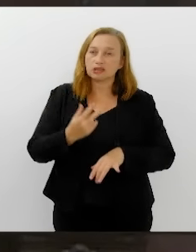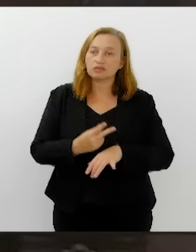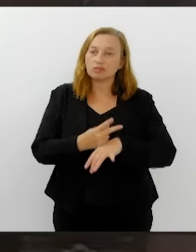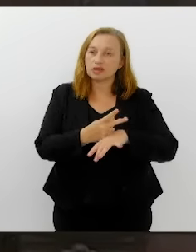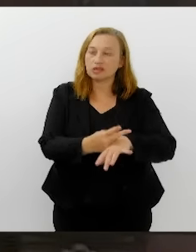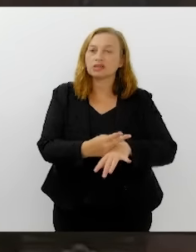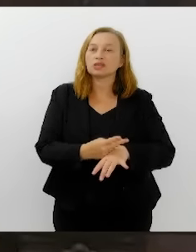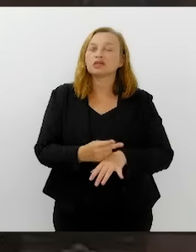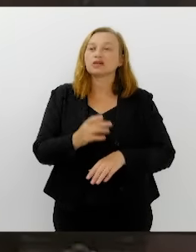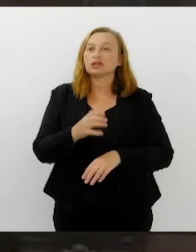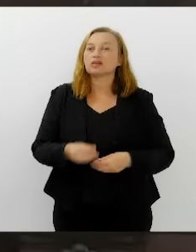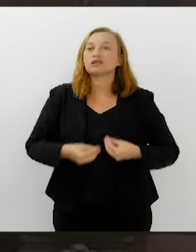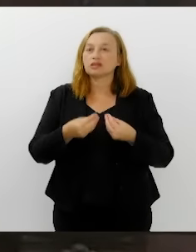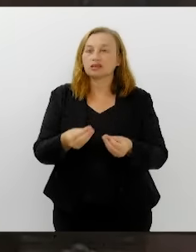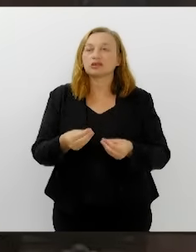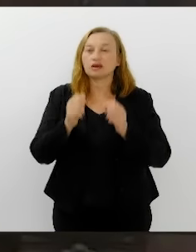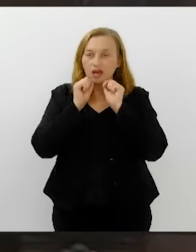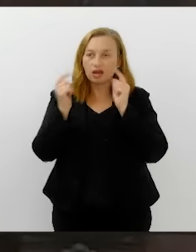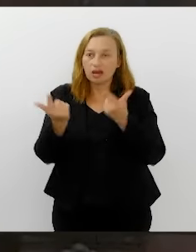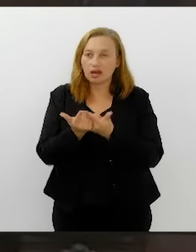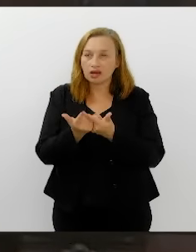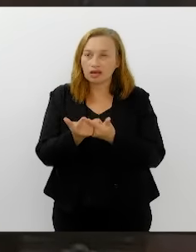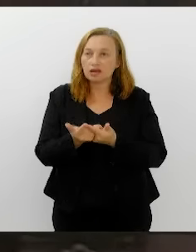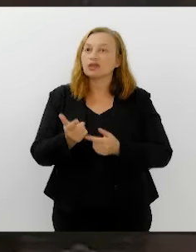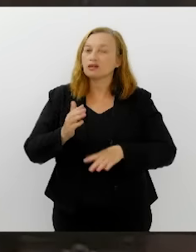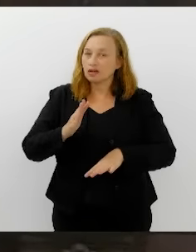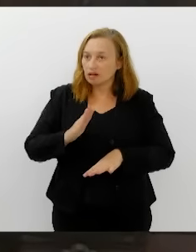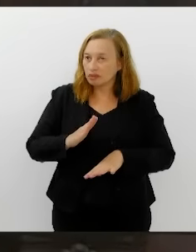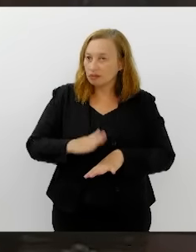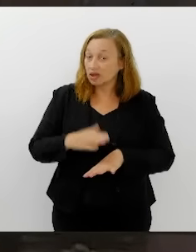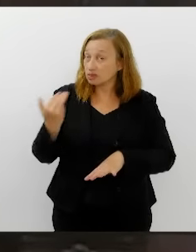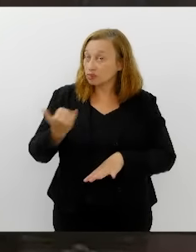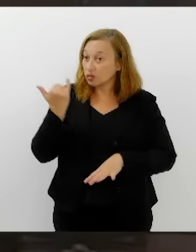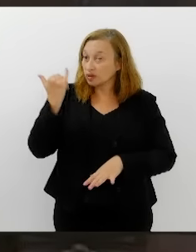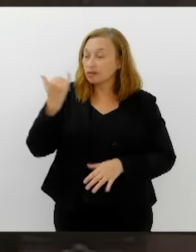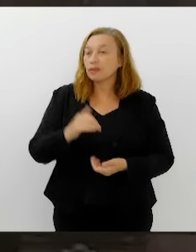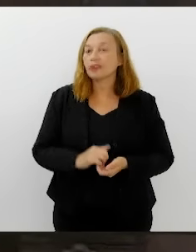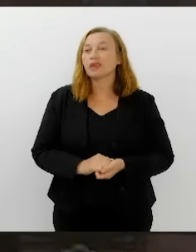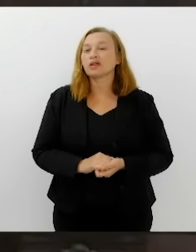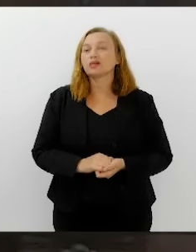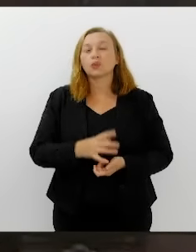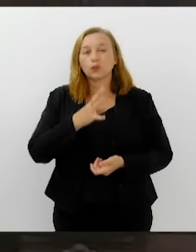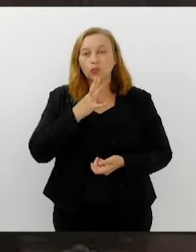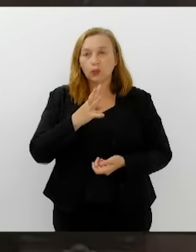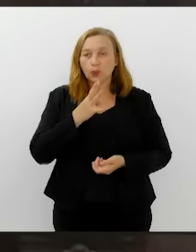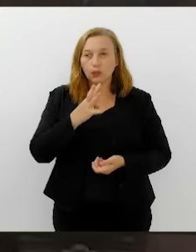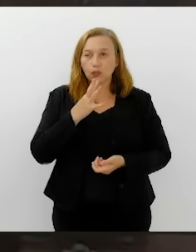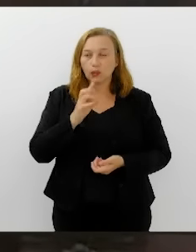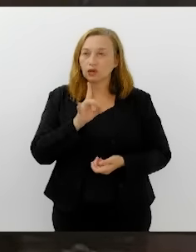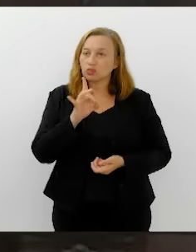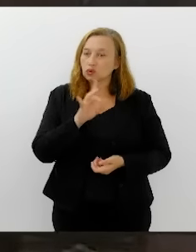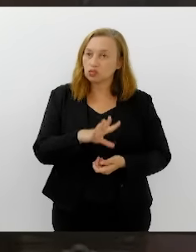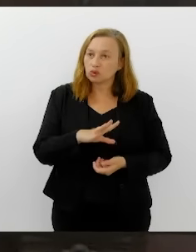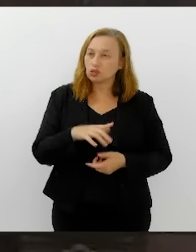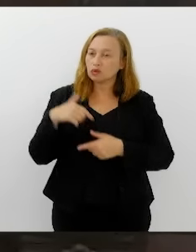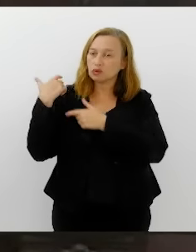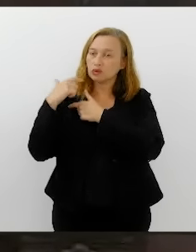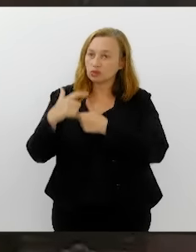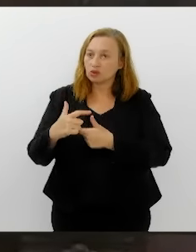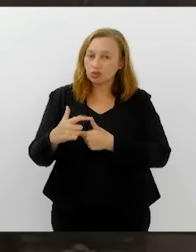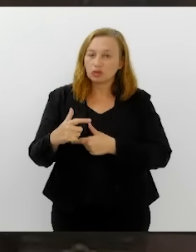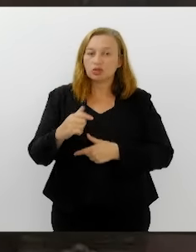Legislativa do Estado do Rio de Janeiro, e eu digo que é a mais alta, é um reconhecimento não apenas da trajetória do